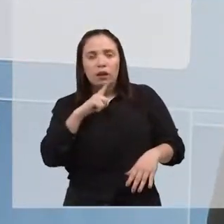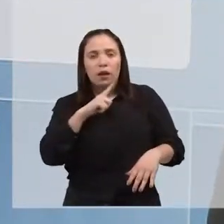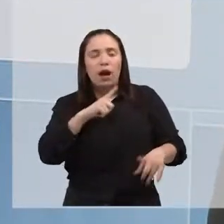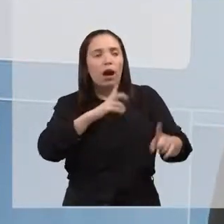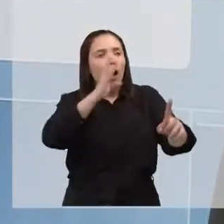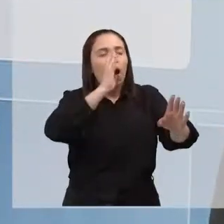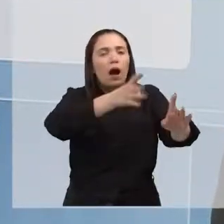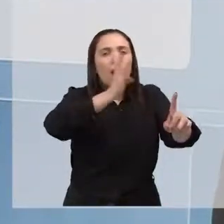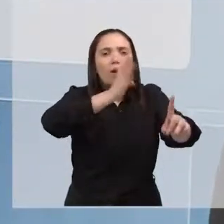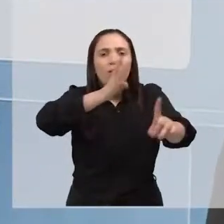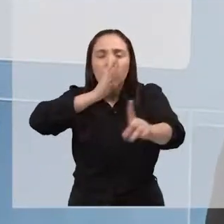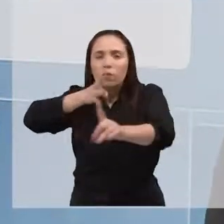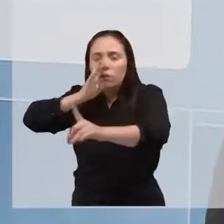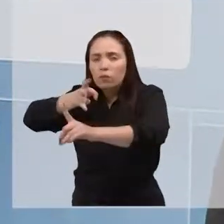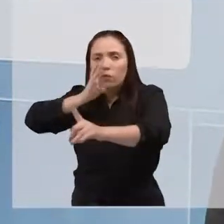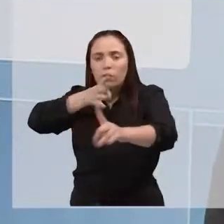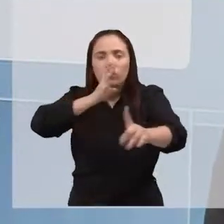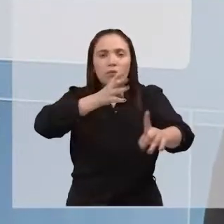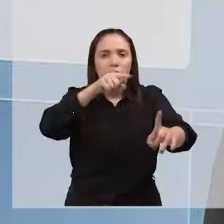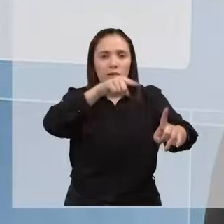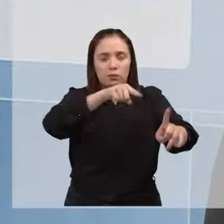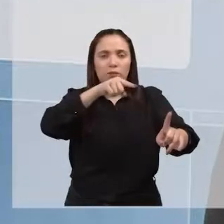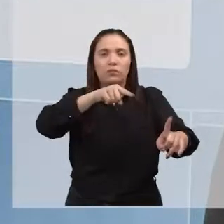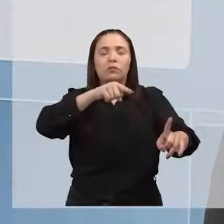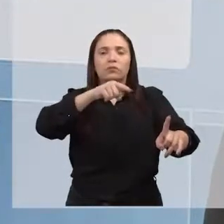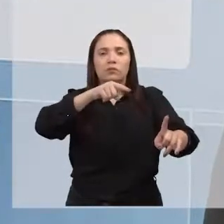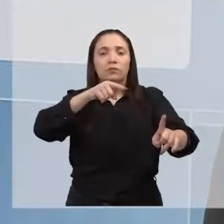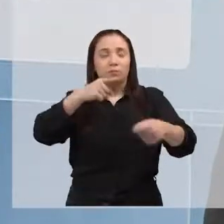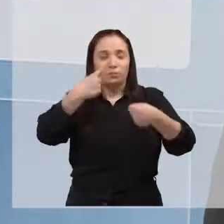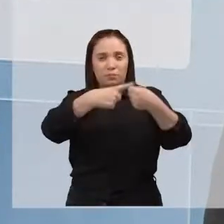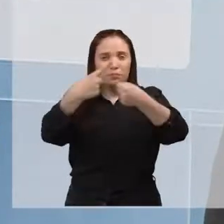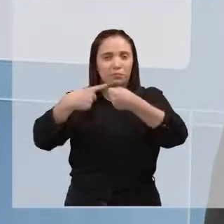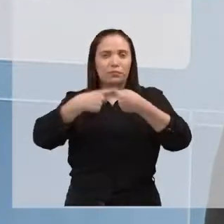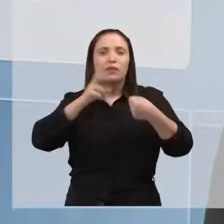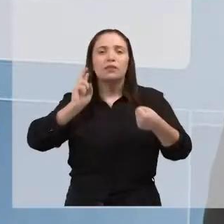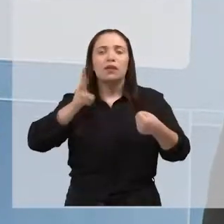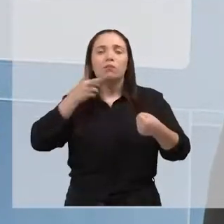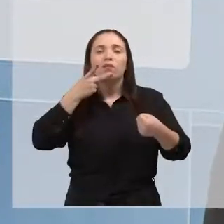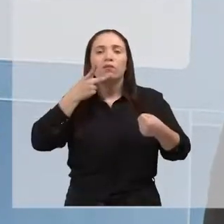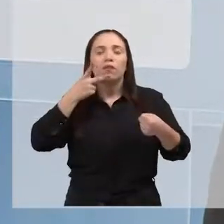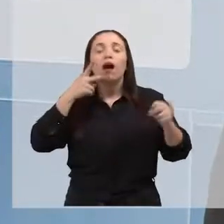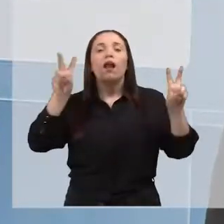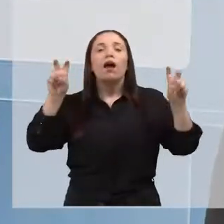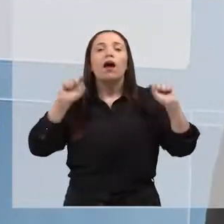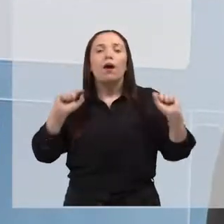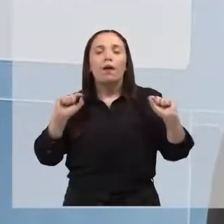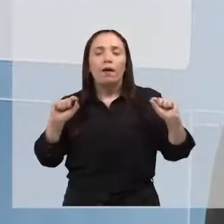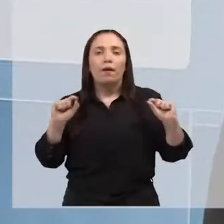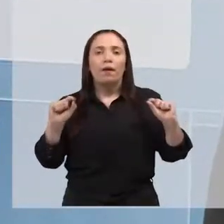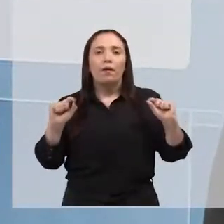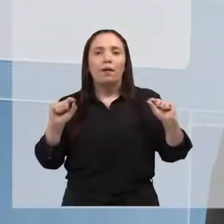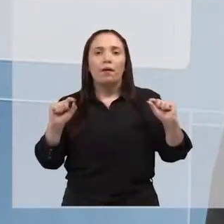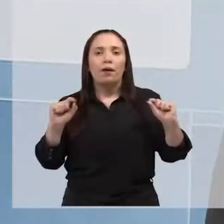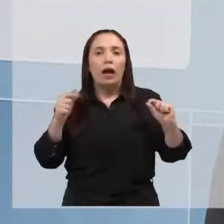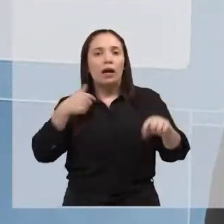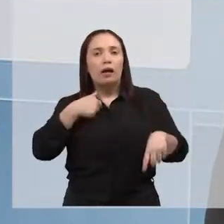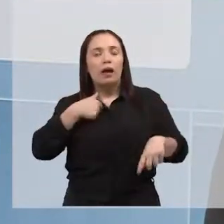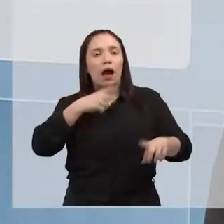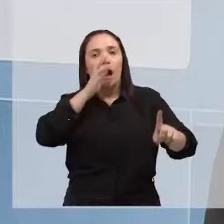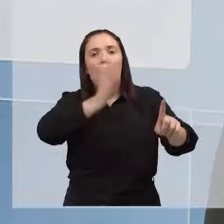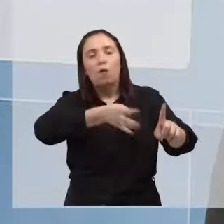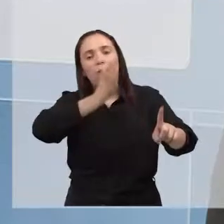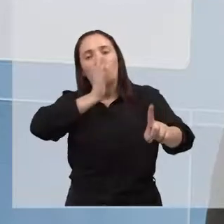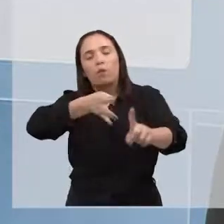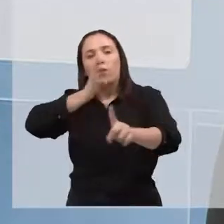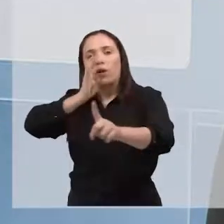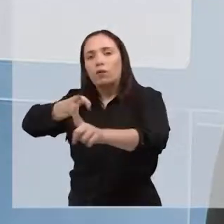condena e liquida. E como dizia no interior, enterra e bota até uma pá de cal em cima,